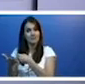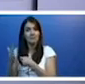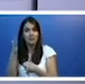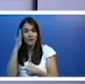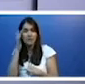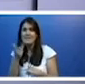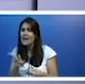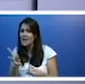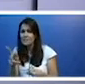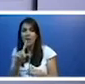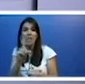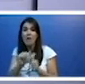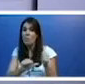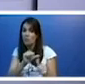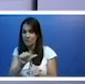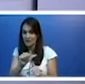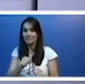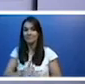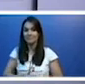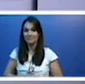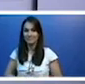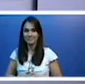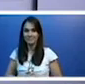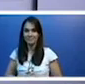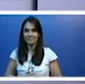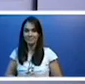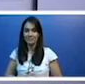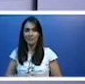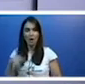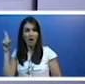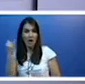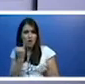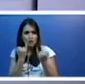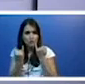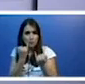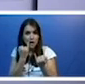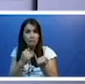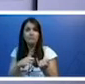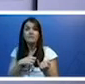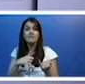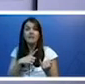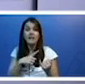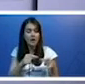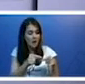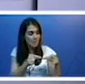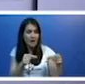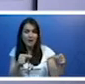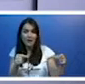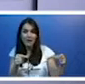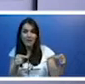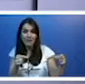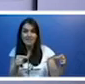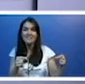e o vermelho é sempre ácido. Mas todas essas informações geralmente tem na embalagem, né, do papel tornassol para a